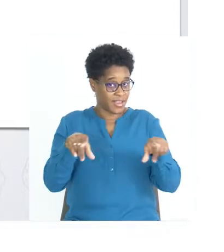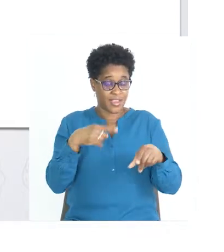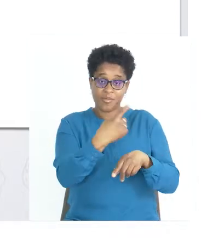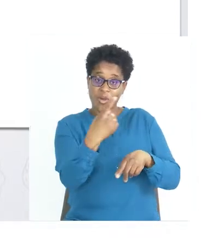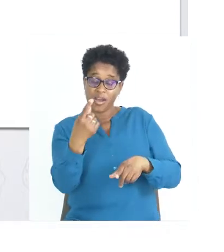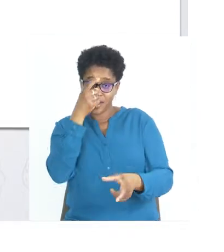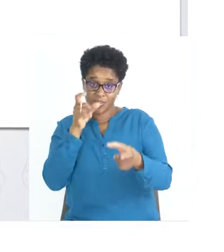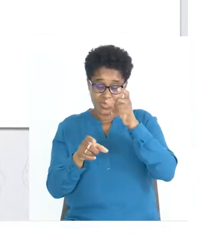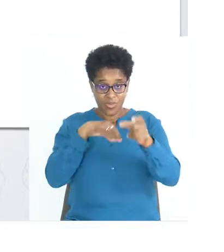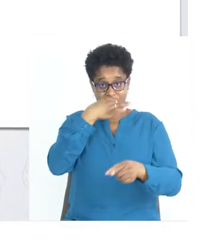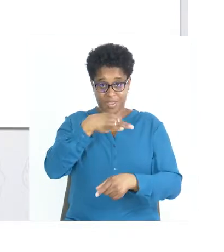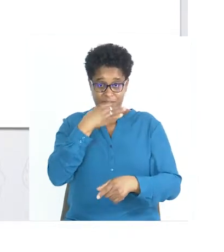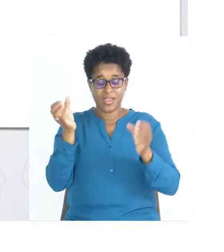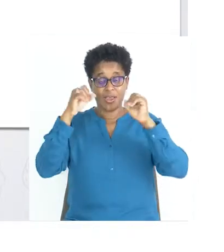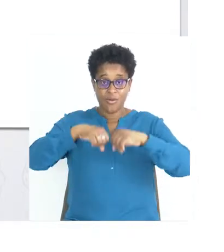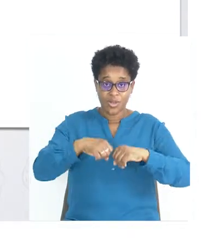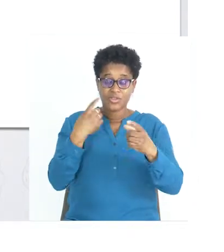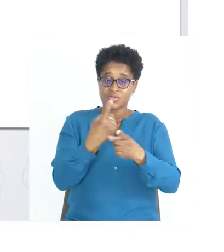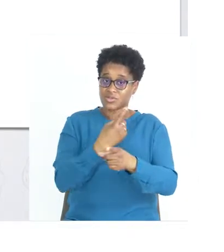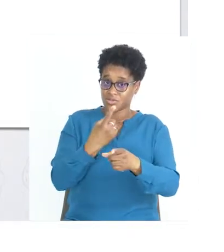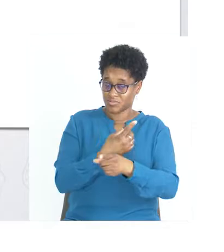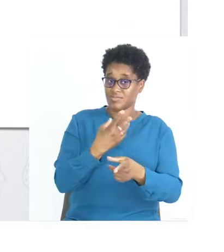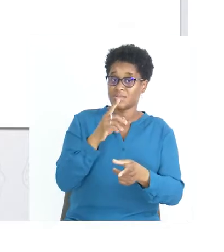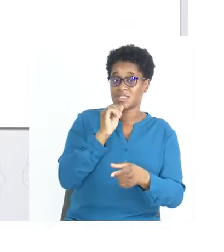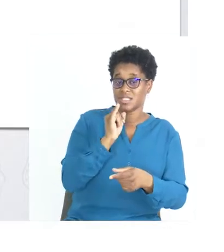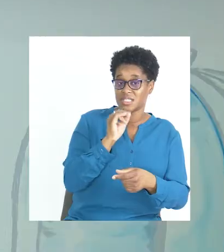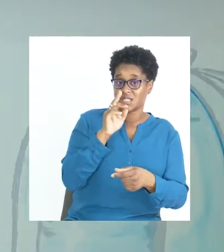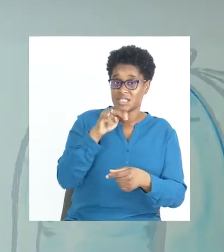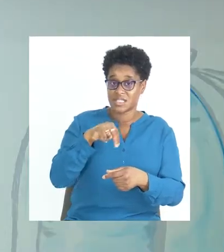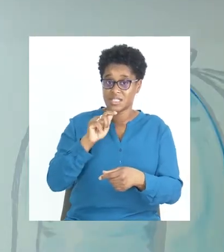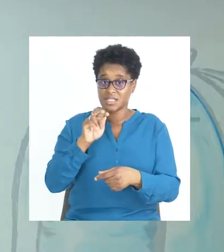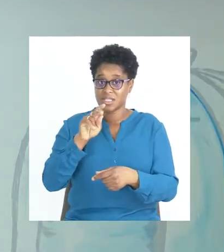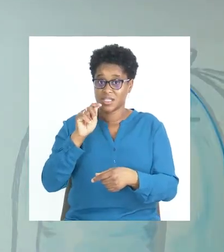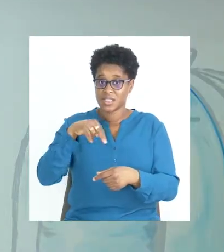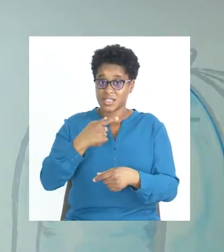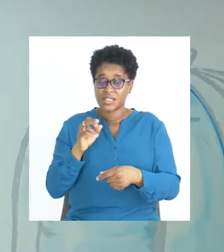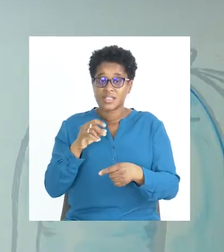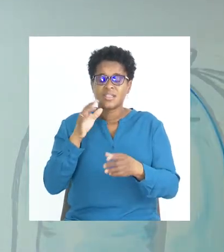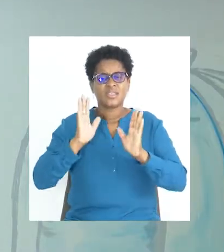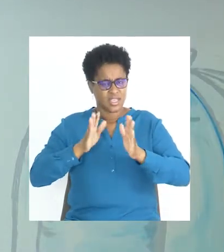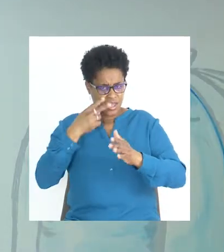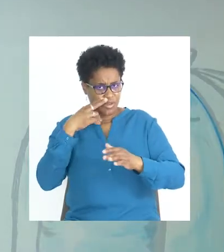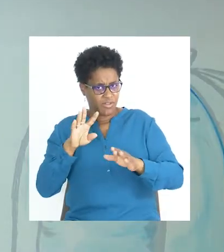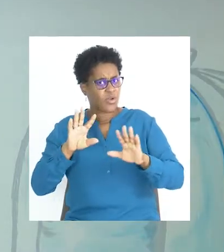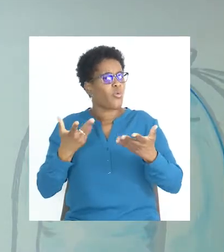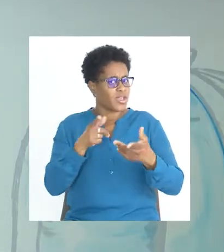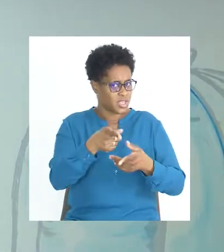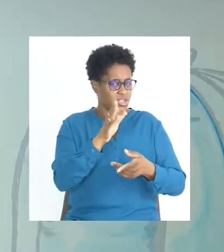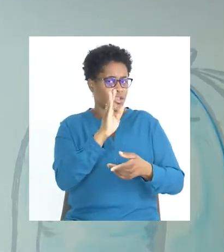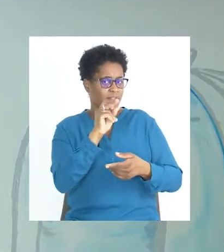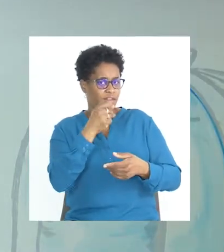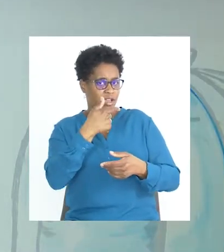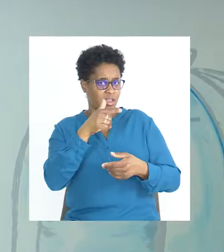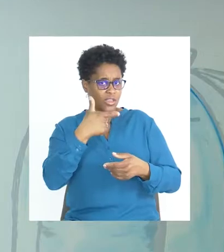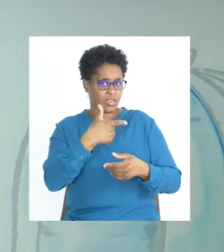língua por cada falante de acordo com alguns fatores inerentes. Já vais ver quais são esses fatores. Logo no princípio eu